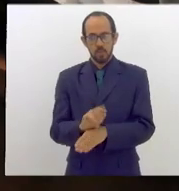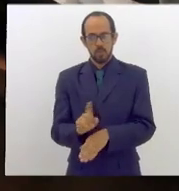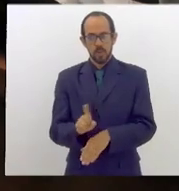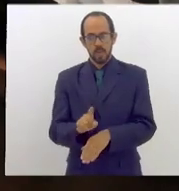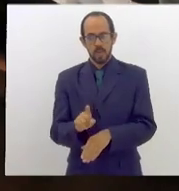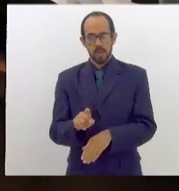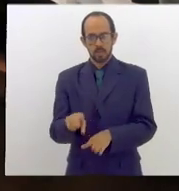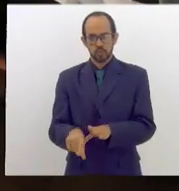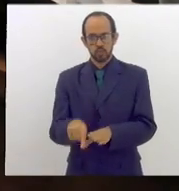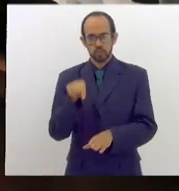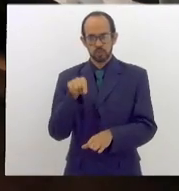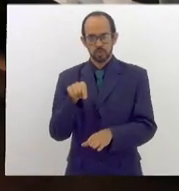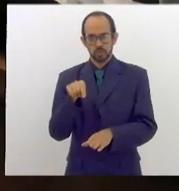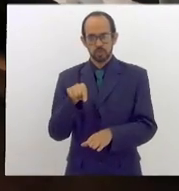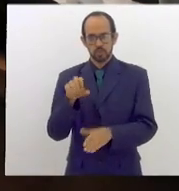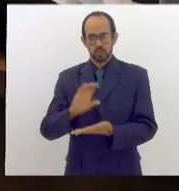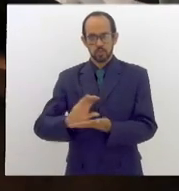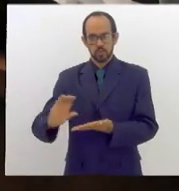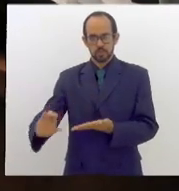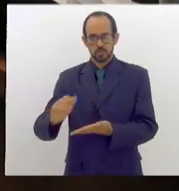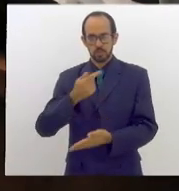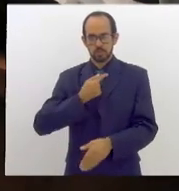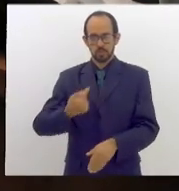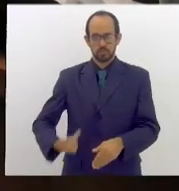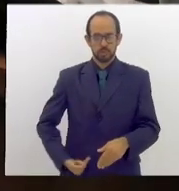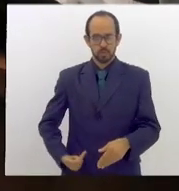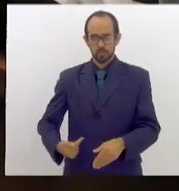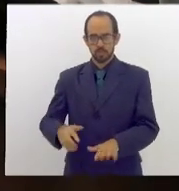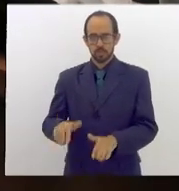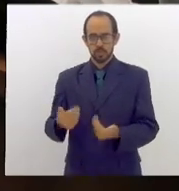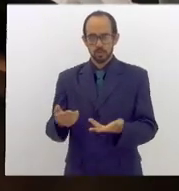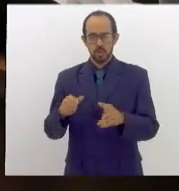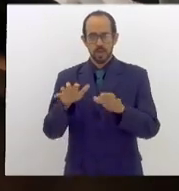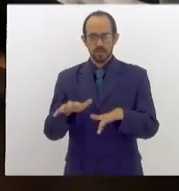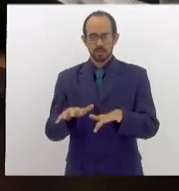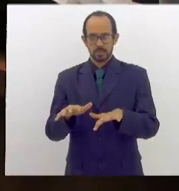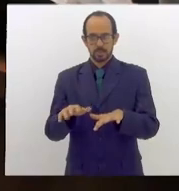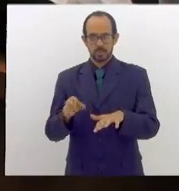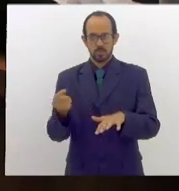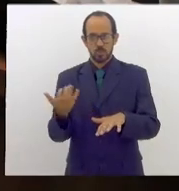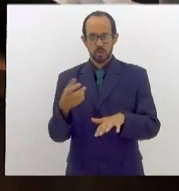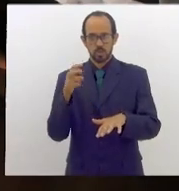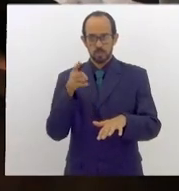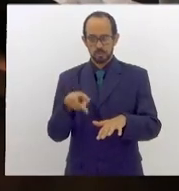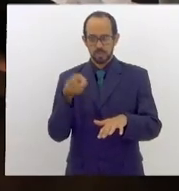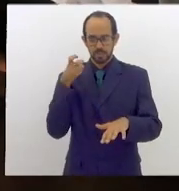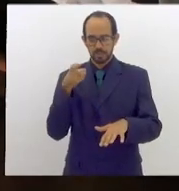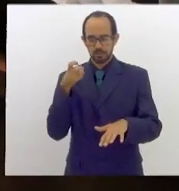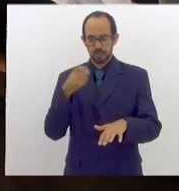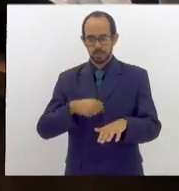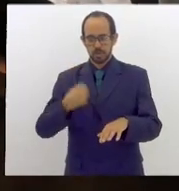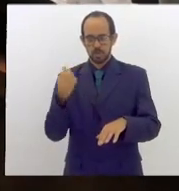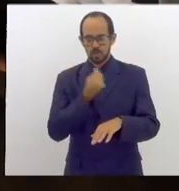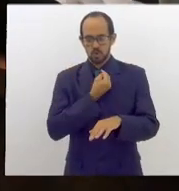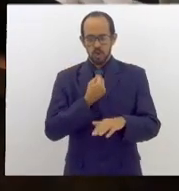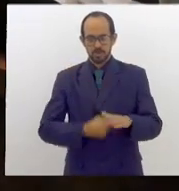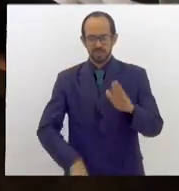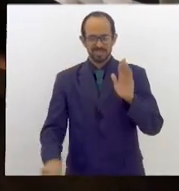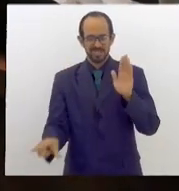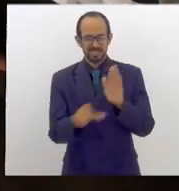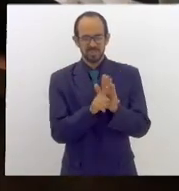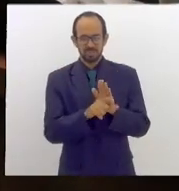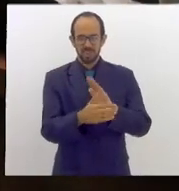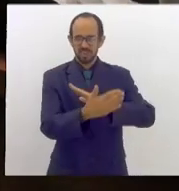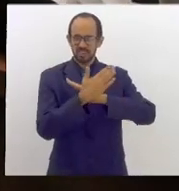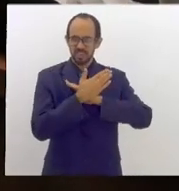privilegiadas no orçamento do governo Então nesse sentido quando a gente vê a gente legislano em causa própria